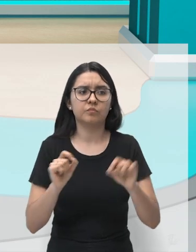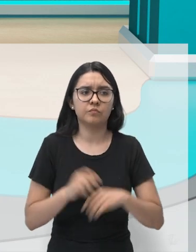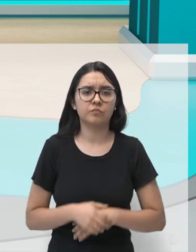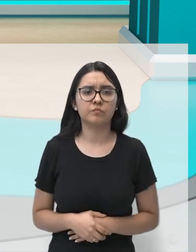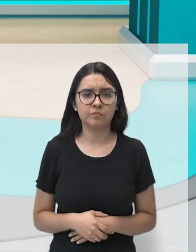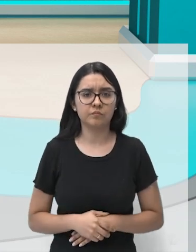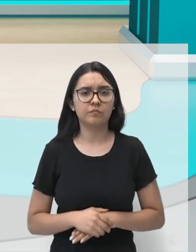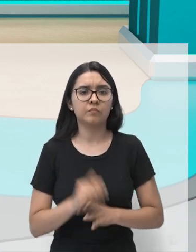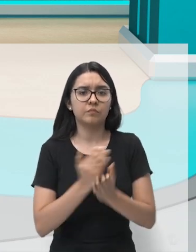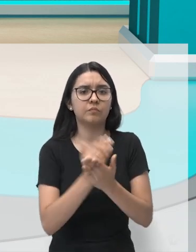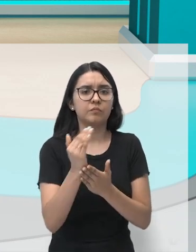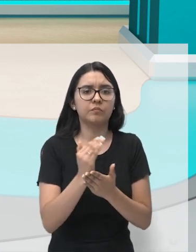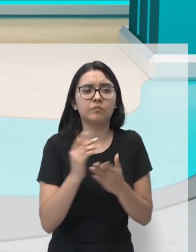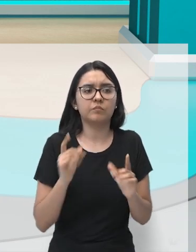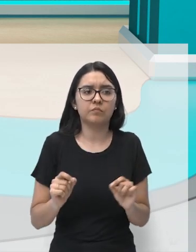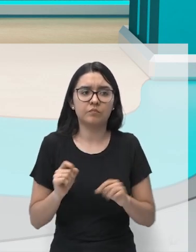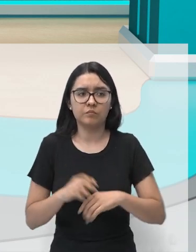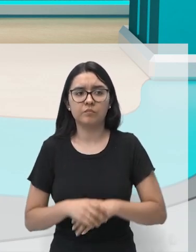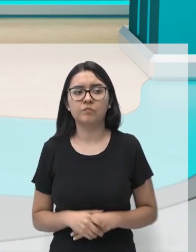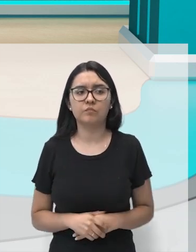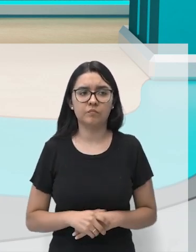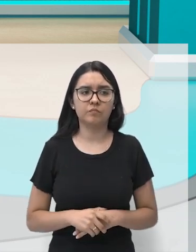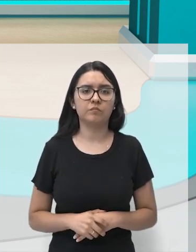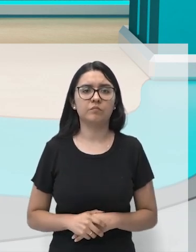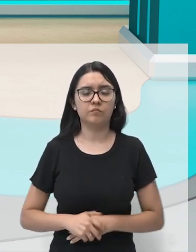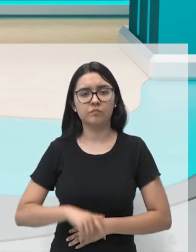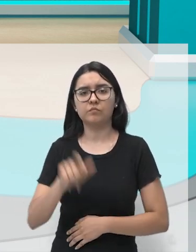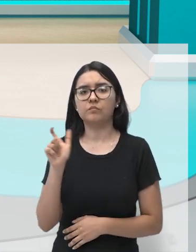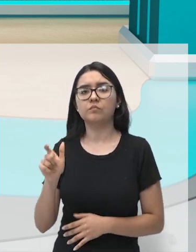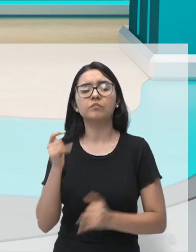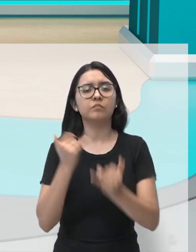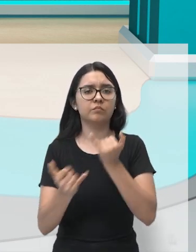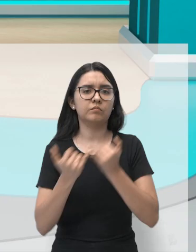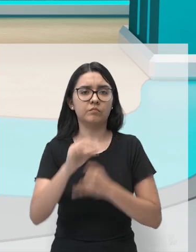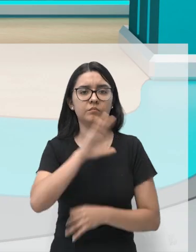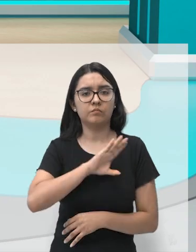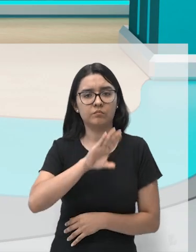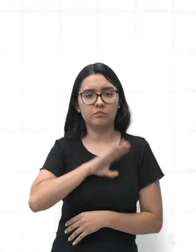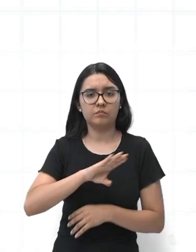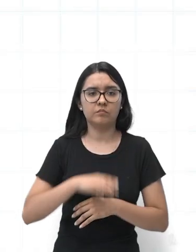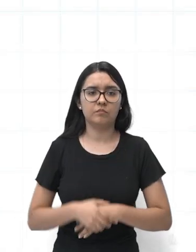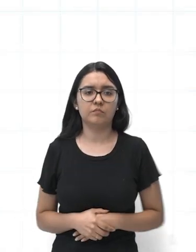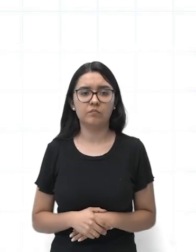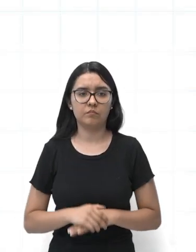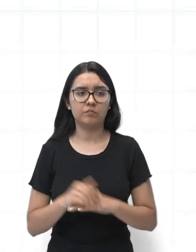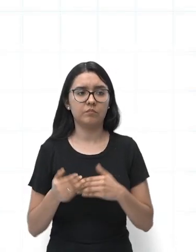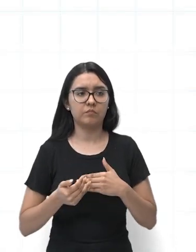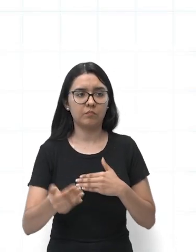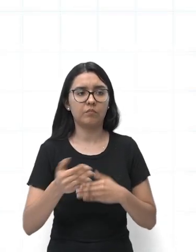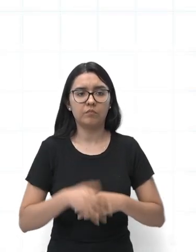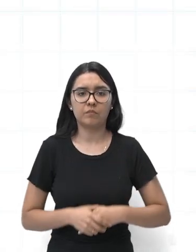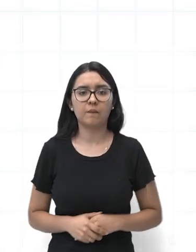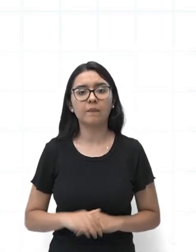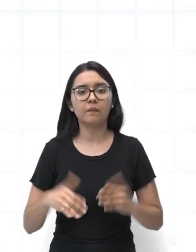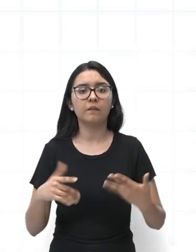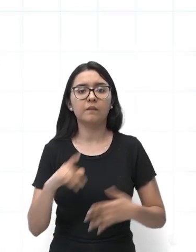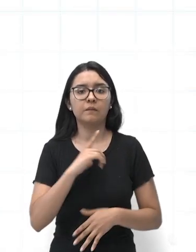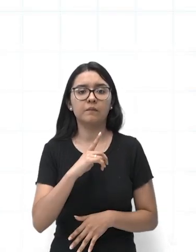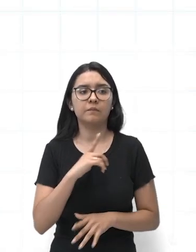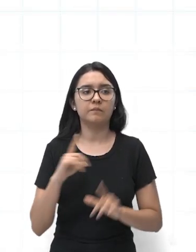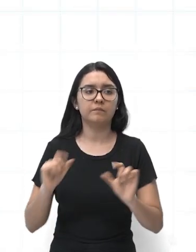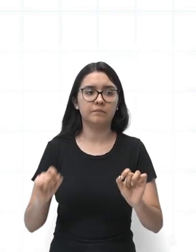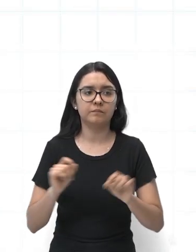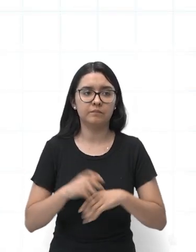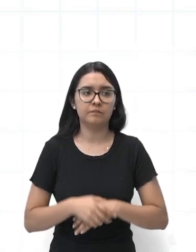E eu vou iniciar aqui com as palavras cognatas. Let's get started. Vamos começar. Eu trouxe o